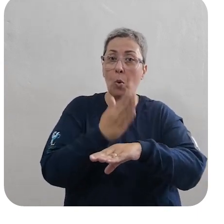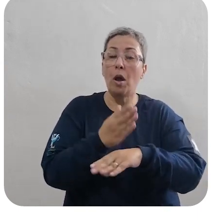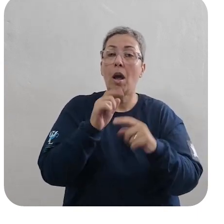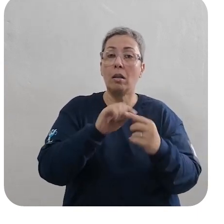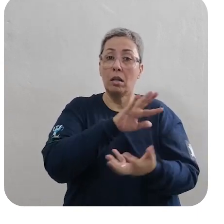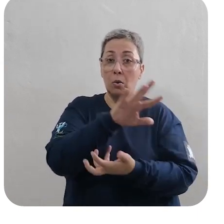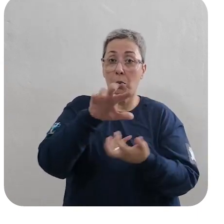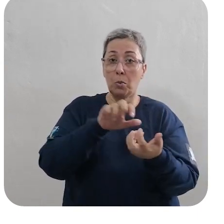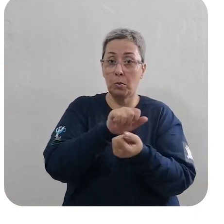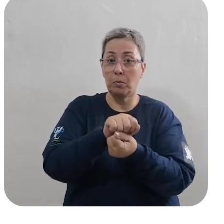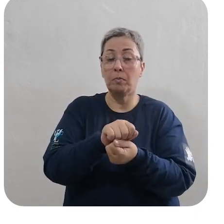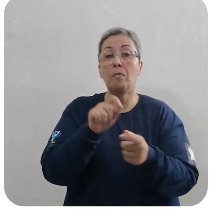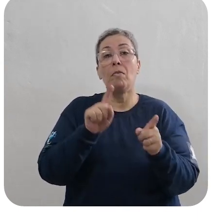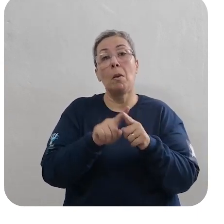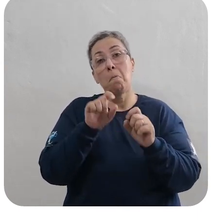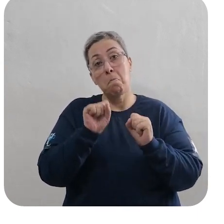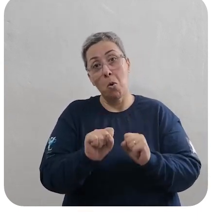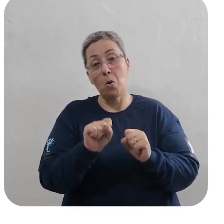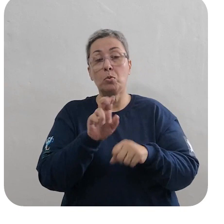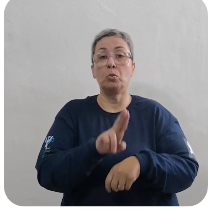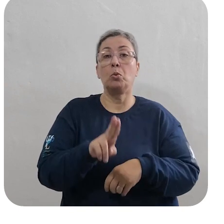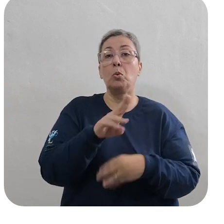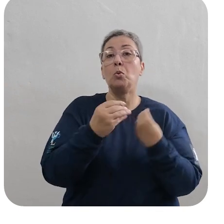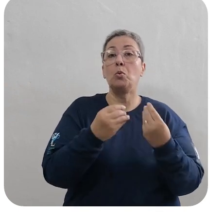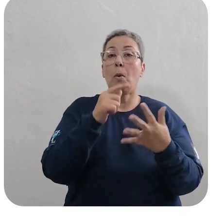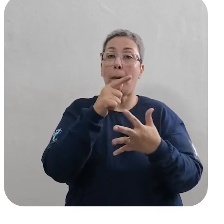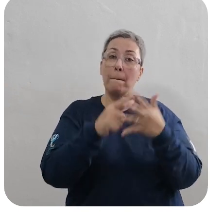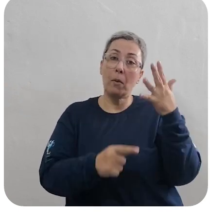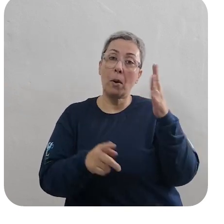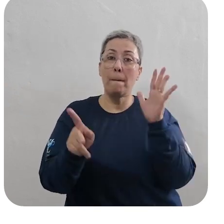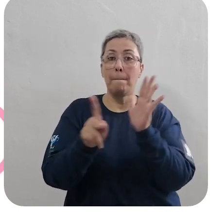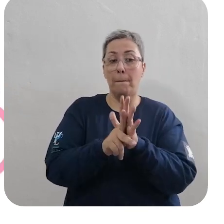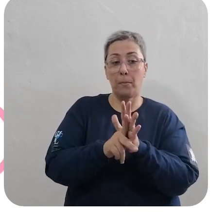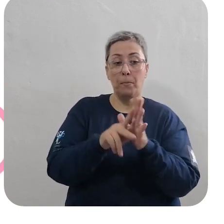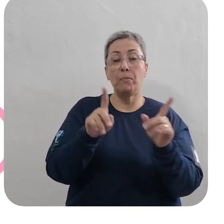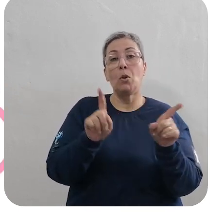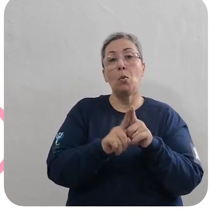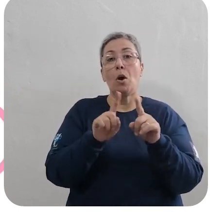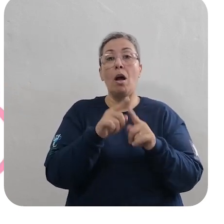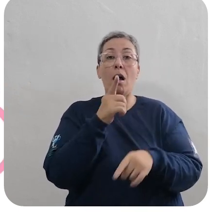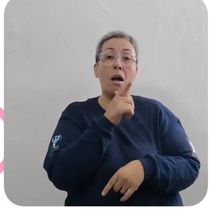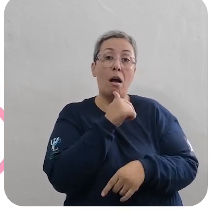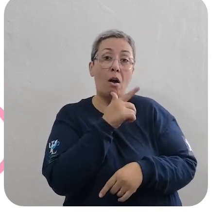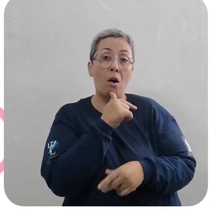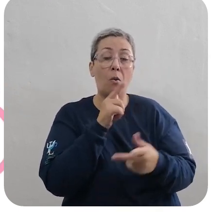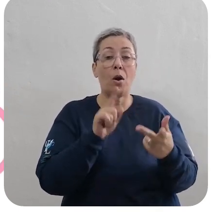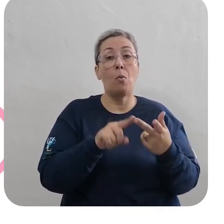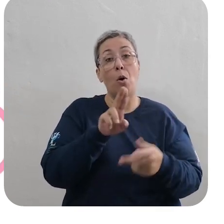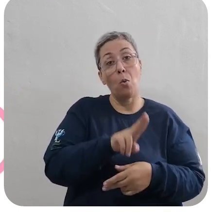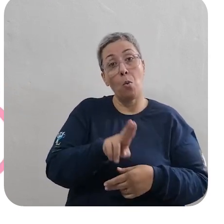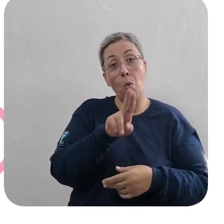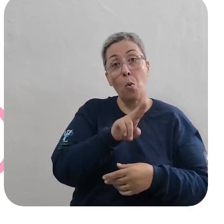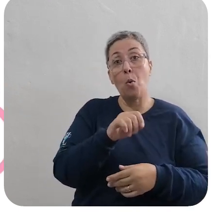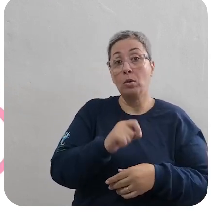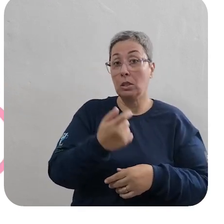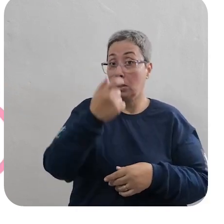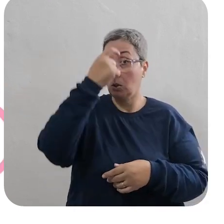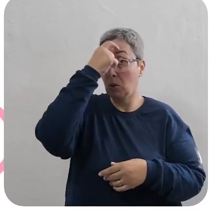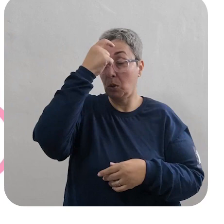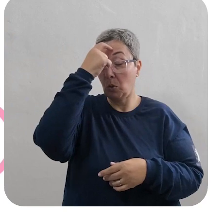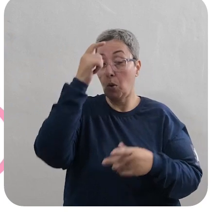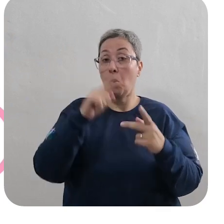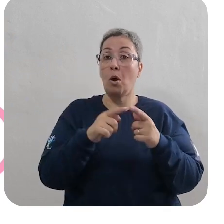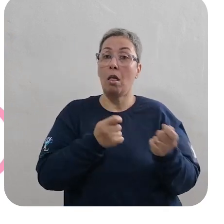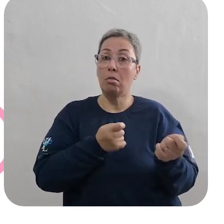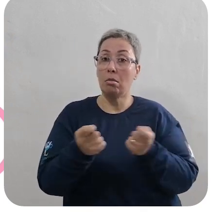é a sustentabilidade, e podemos trabalhar com as questões referentes à água, utilização